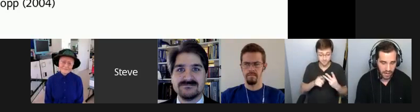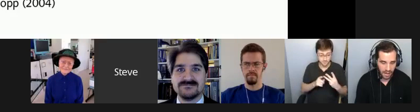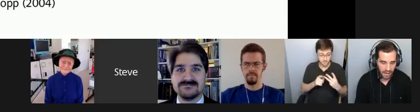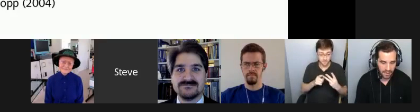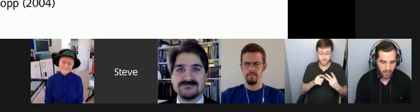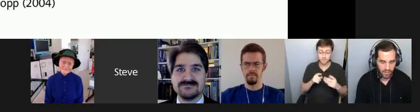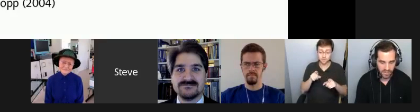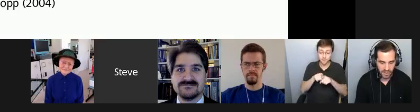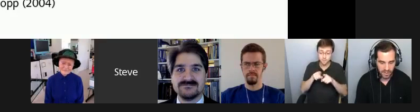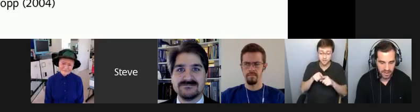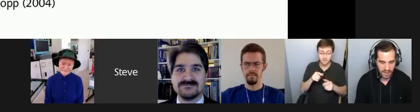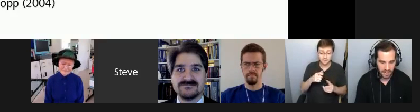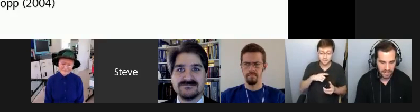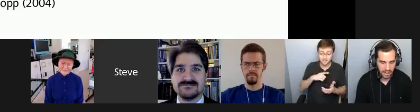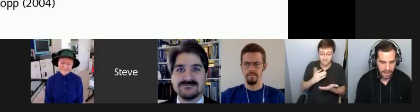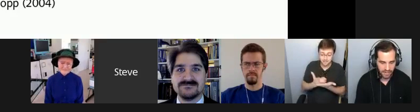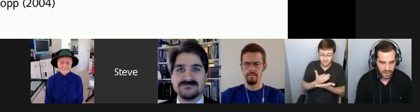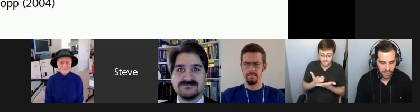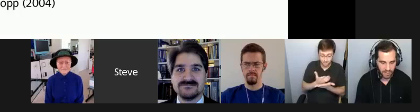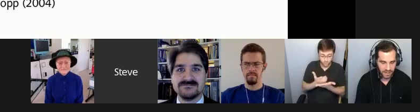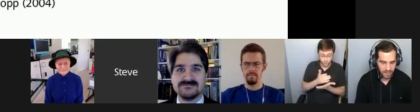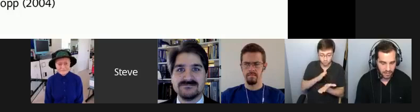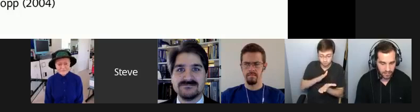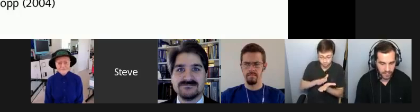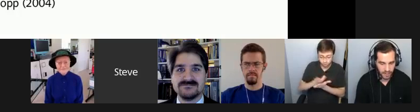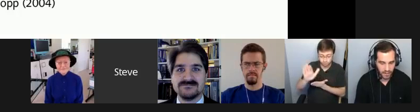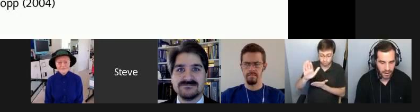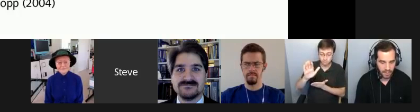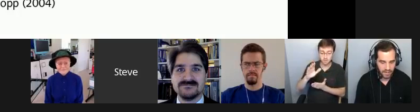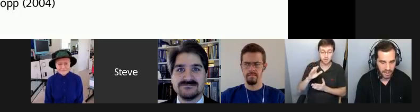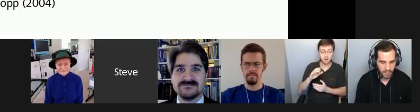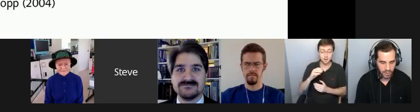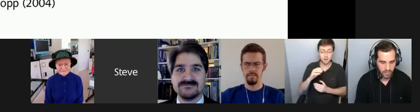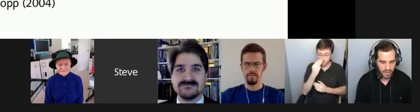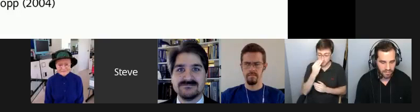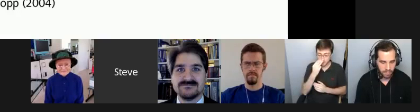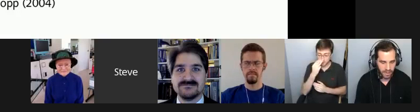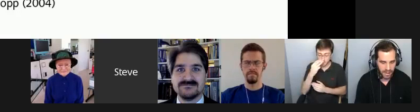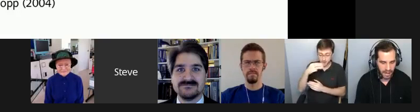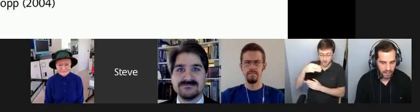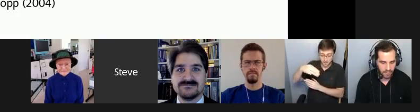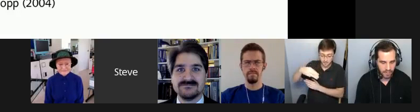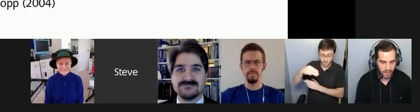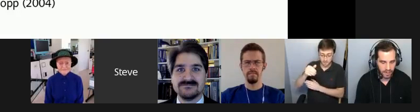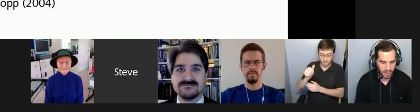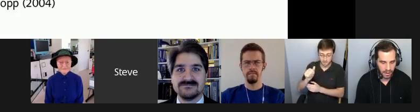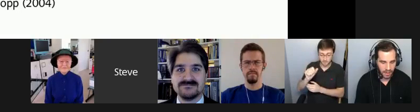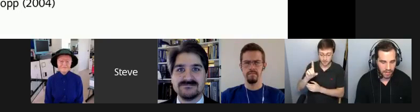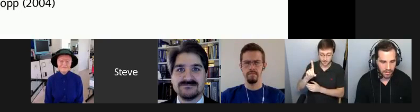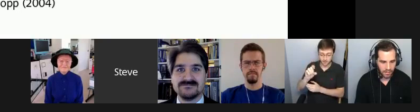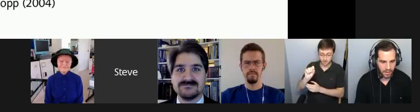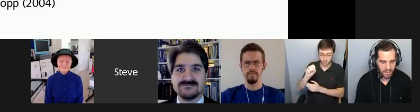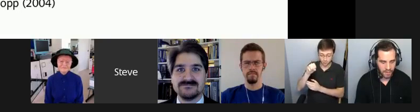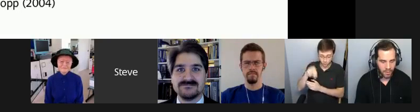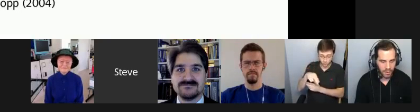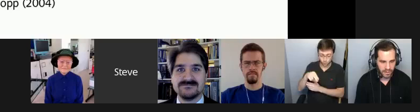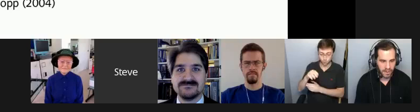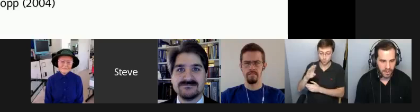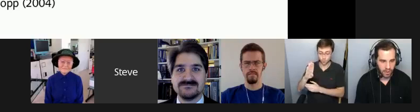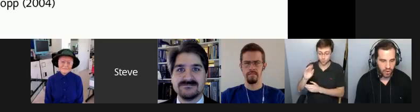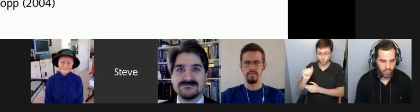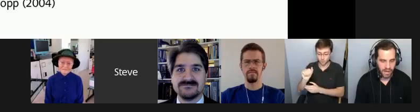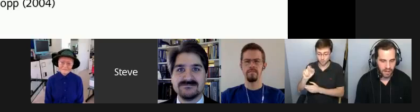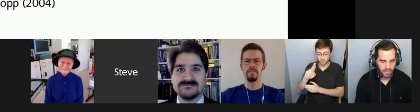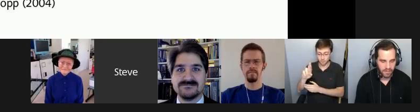também. Ela introduziu essa temática aqui no Brasil. E nós temos um livro publicado em